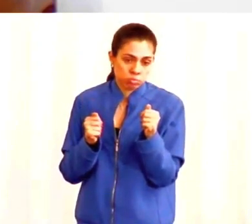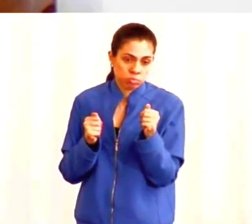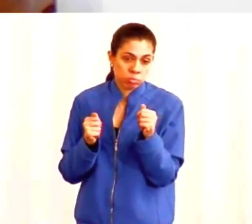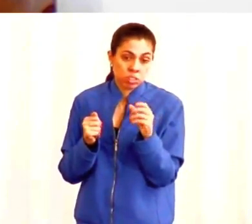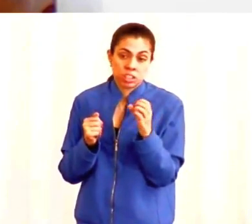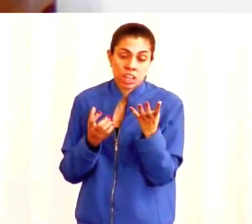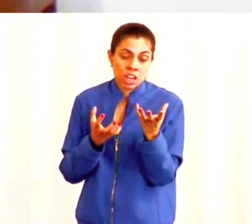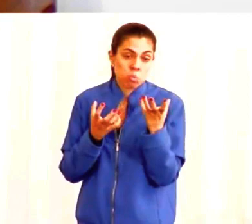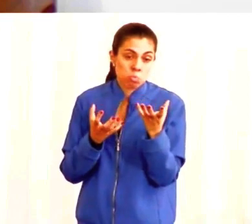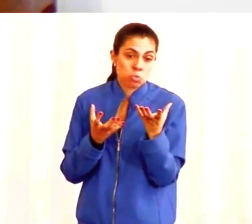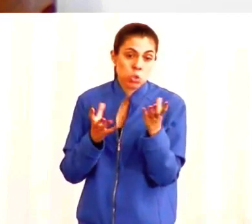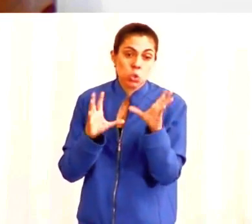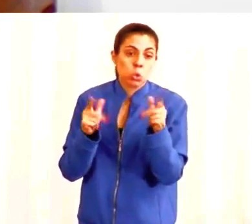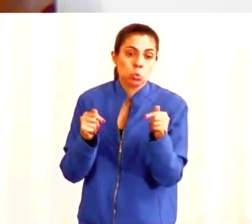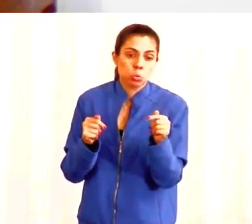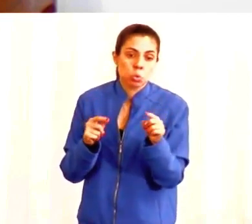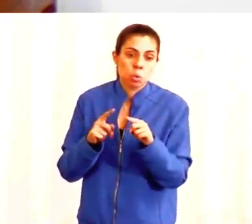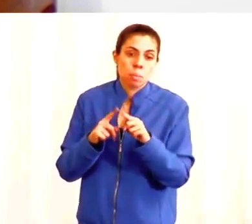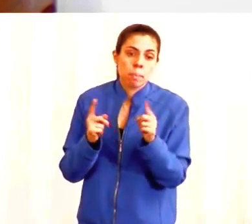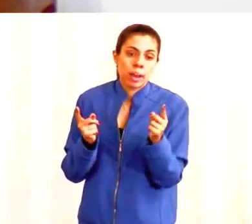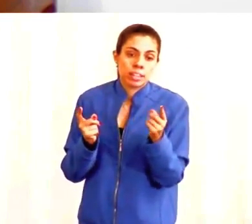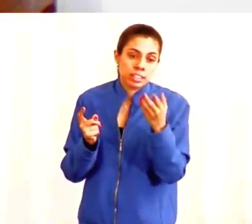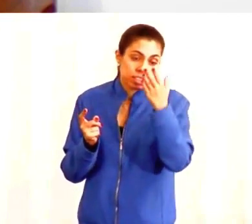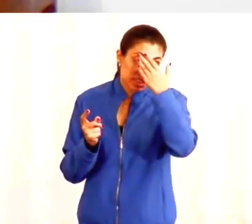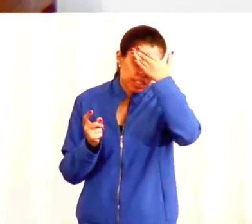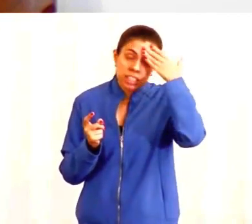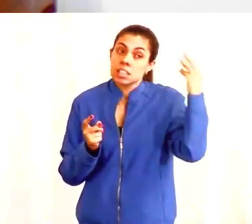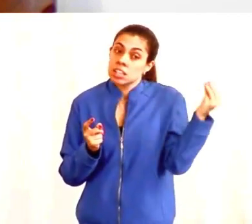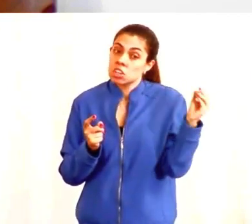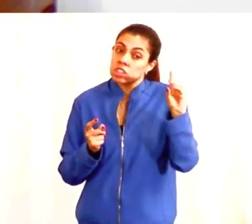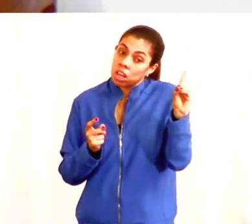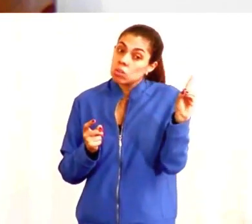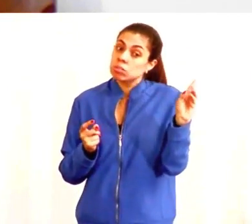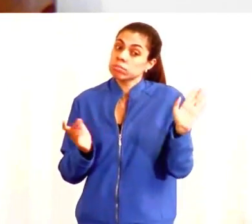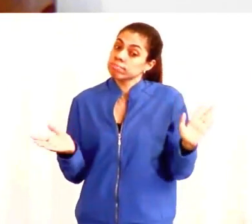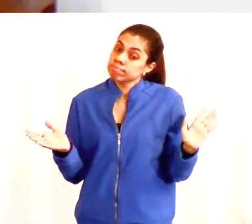fazer. Façamos o que Deus disse.